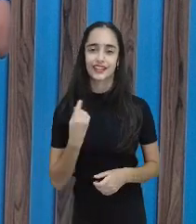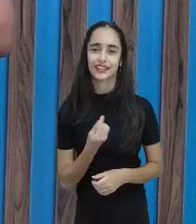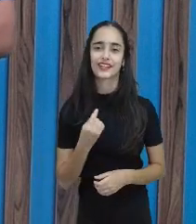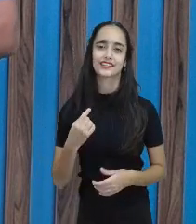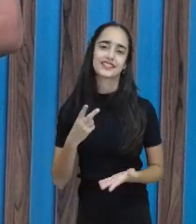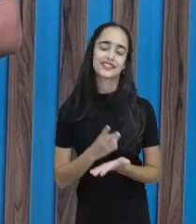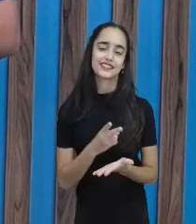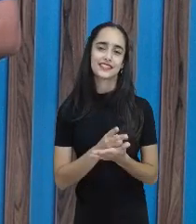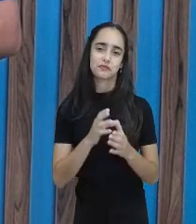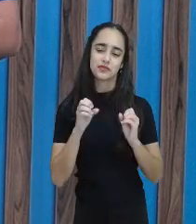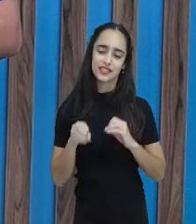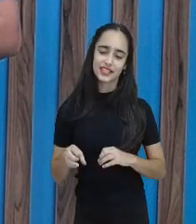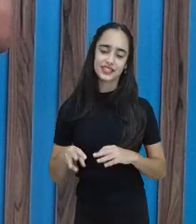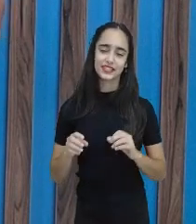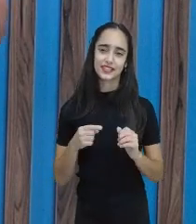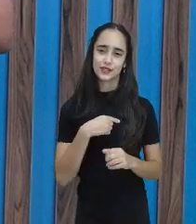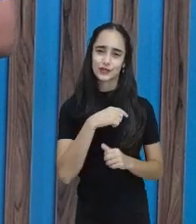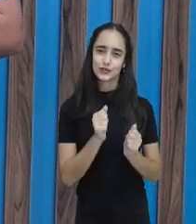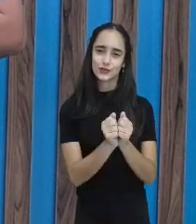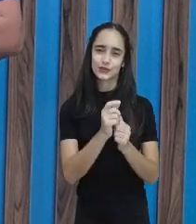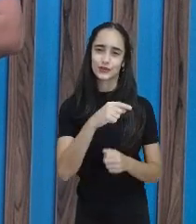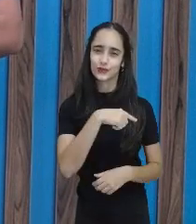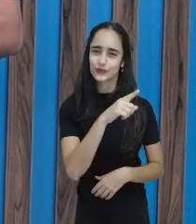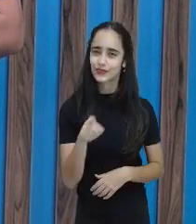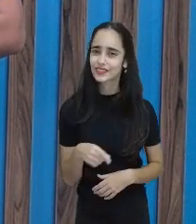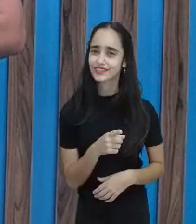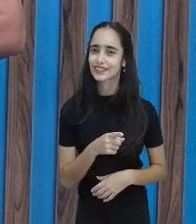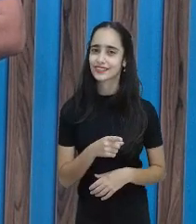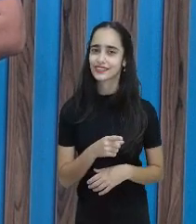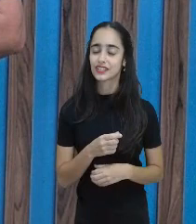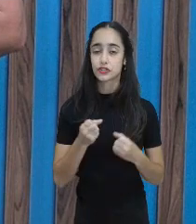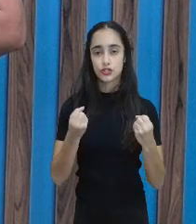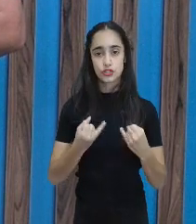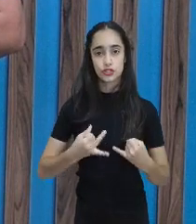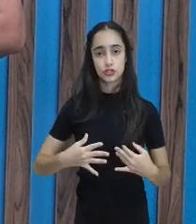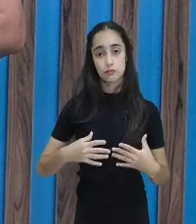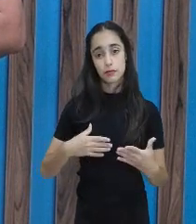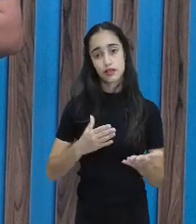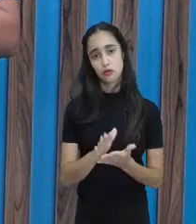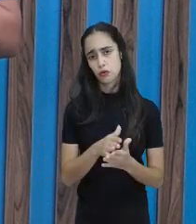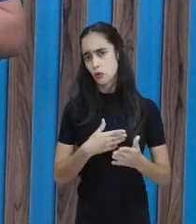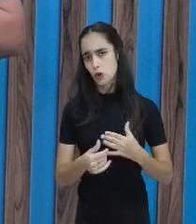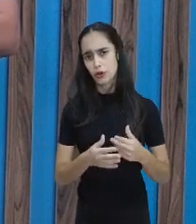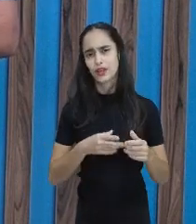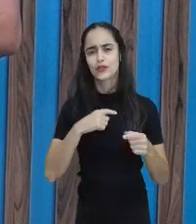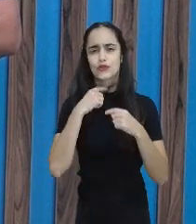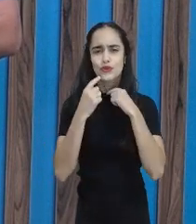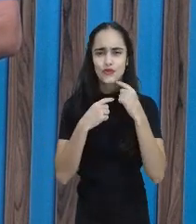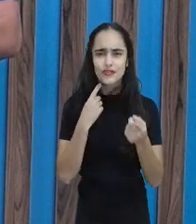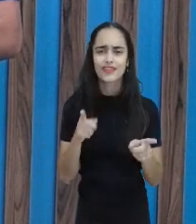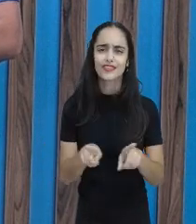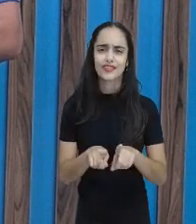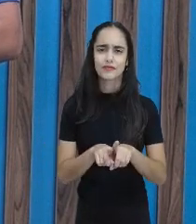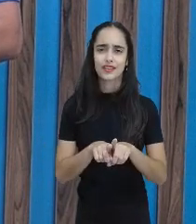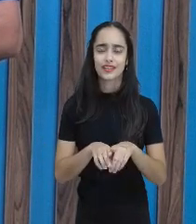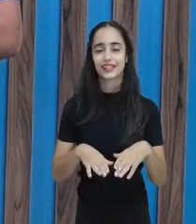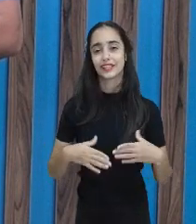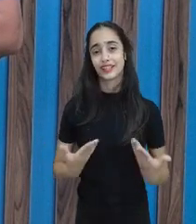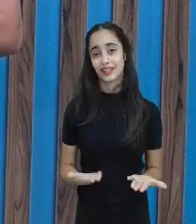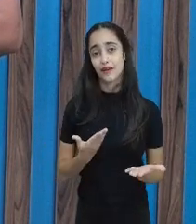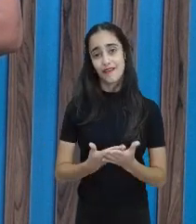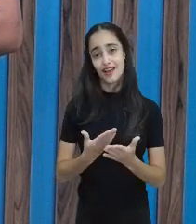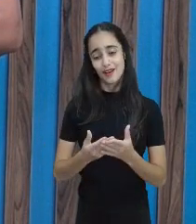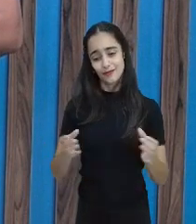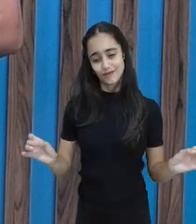trabalhando juntamente com vocês? Conta aí as dificuldades, tá certo? Então, a nossa aula está chegando ao final. Eu